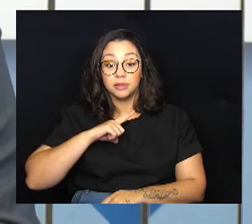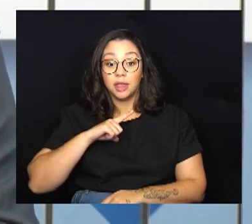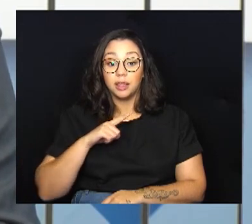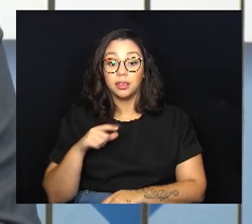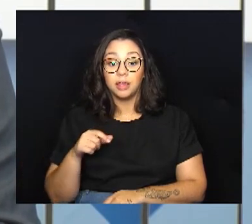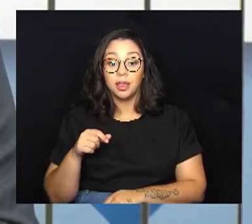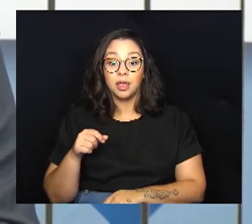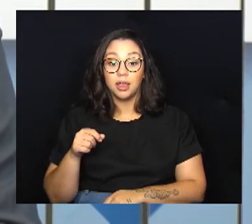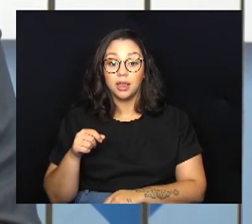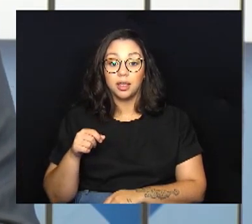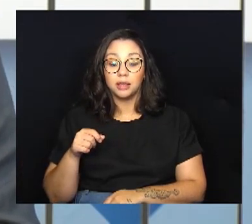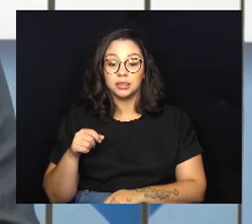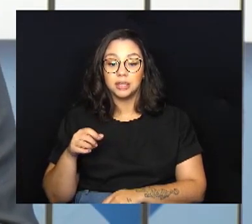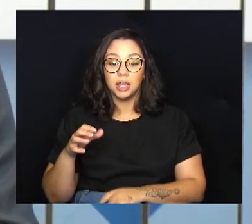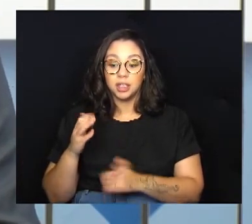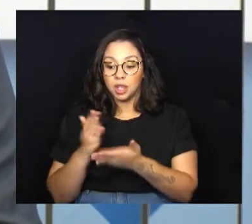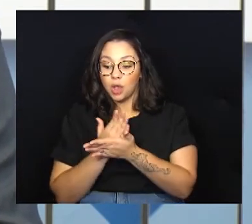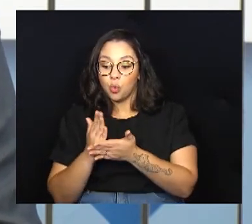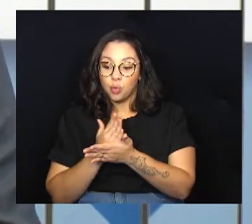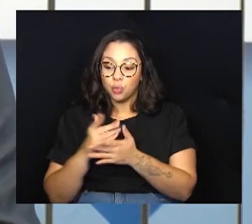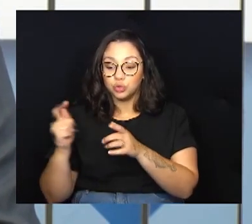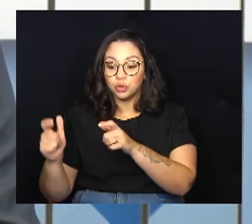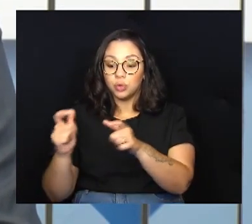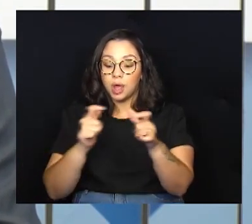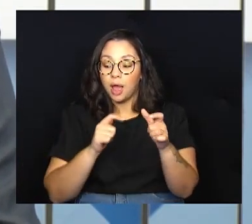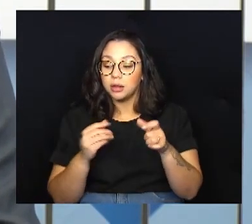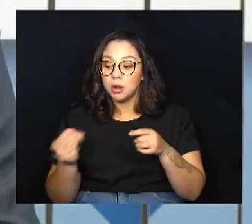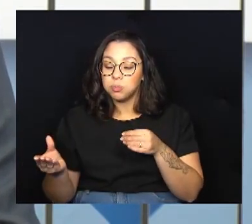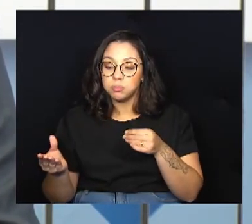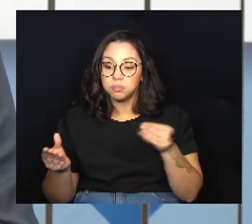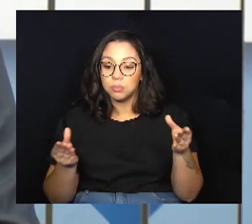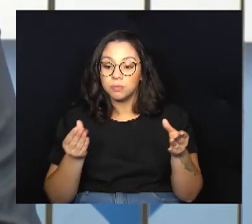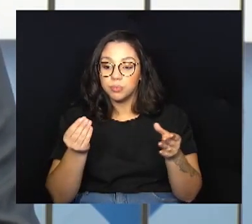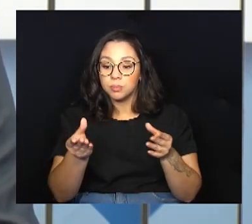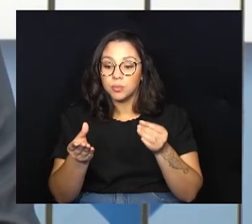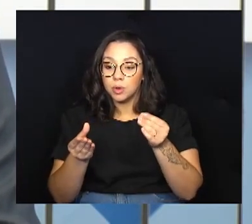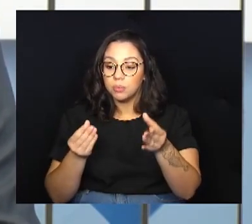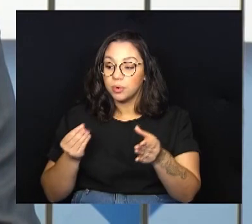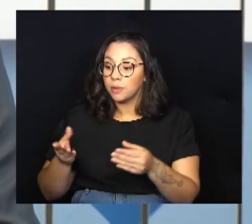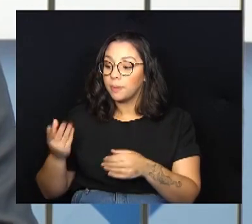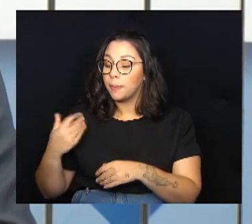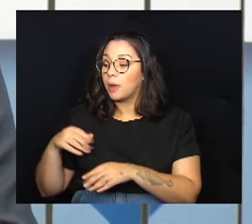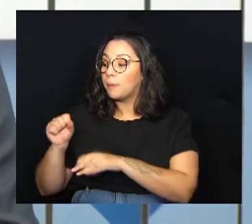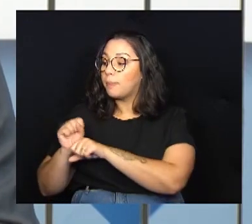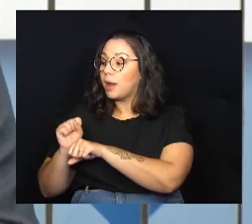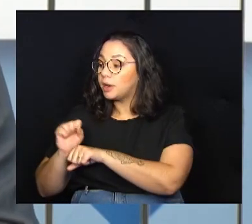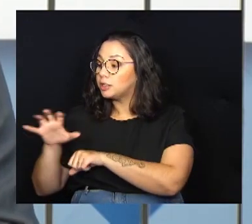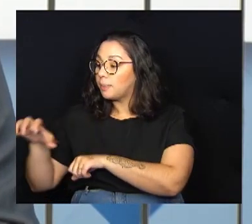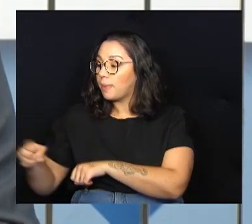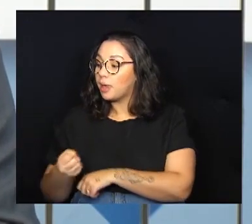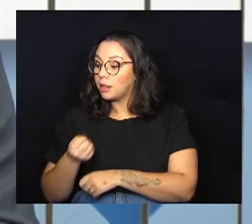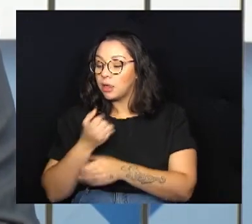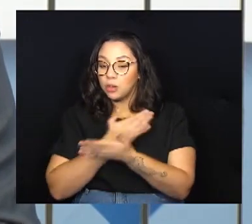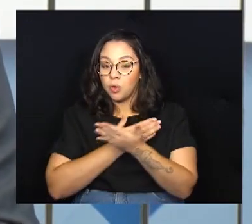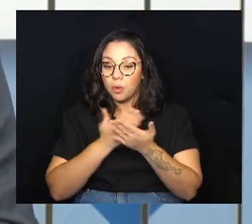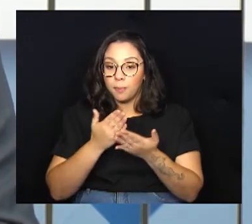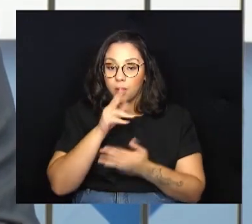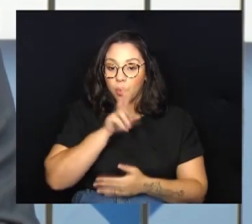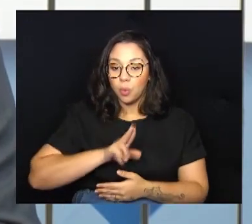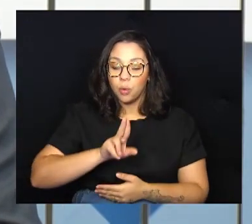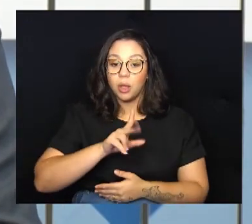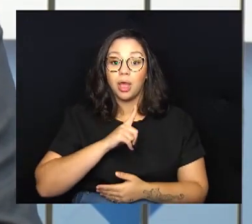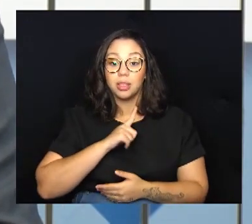não vai dar nada, é um problema pontual, é uma questão ali de São Paulo, já resolve isso. O negócio tomou conta. Hoje é uma das drogas